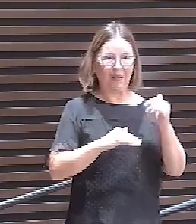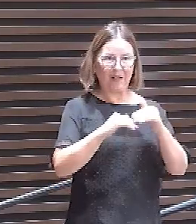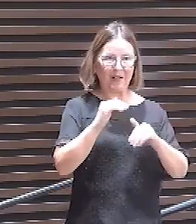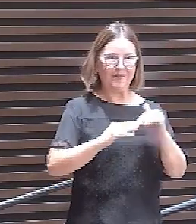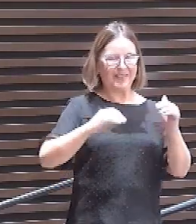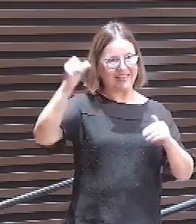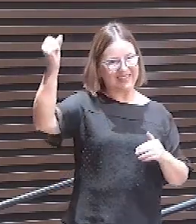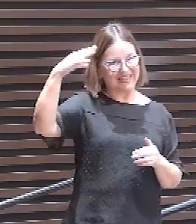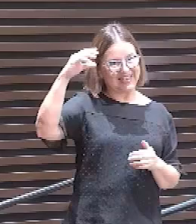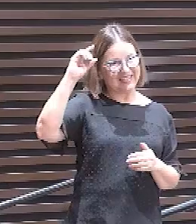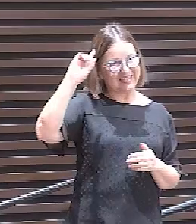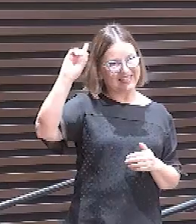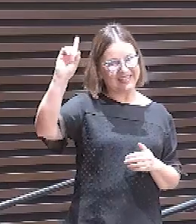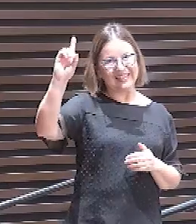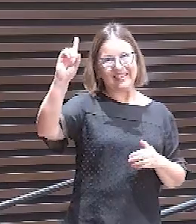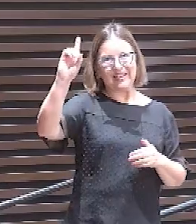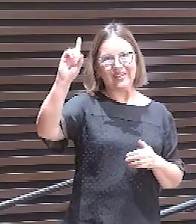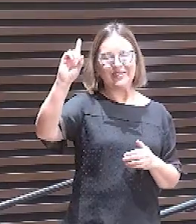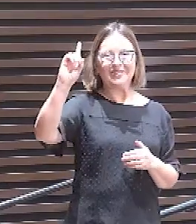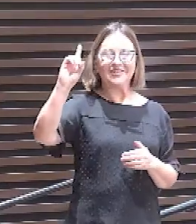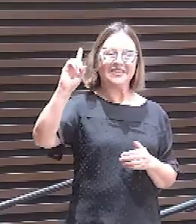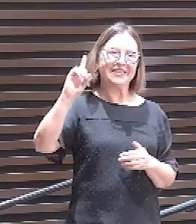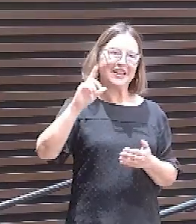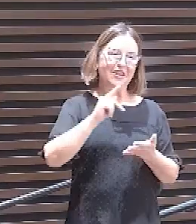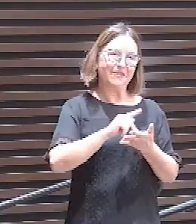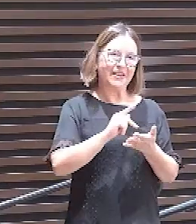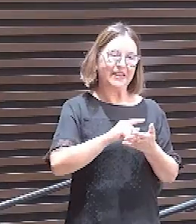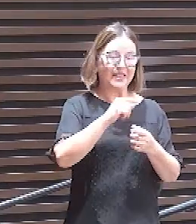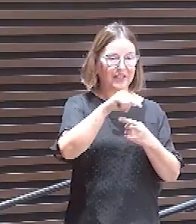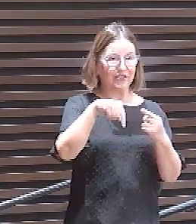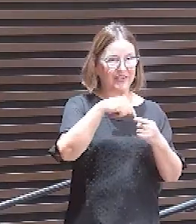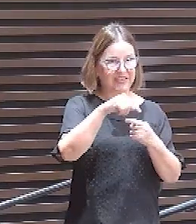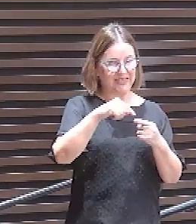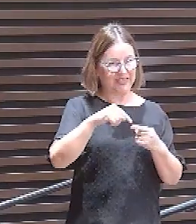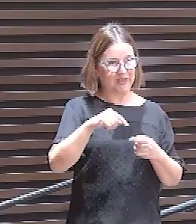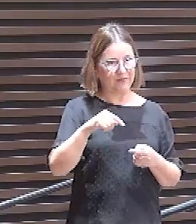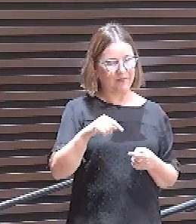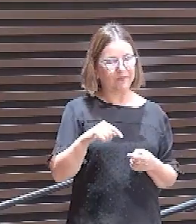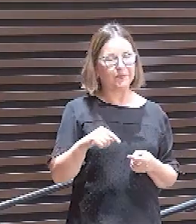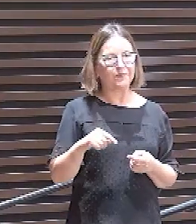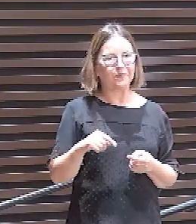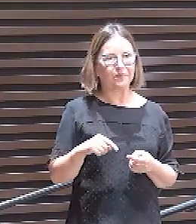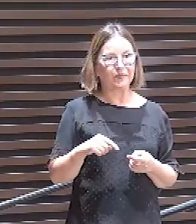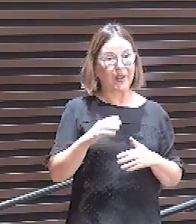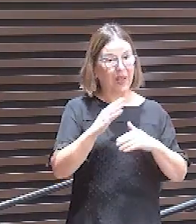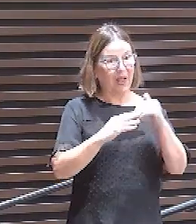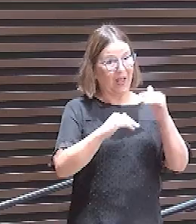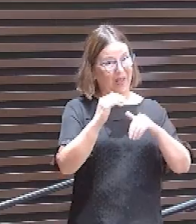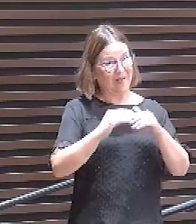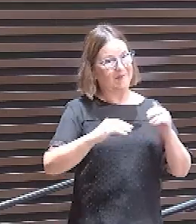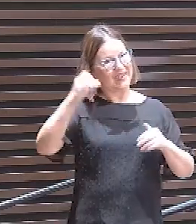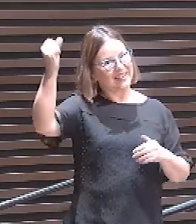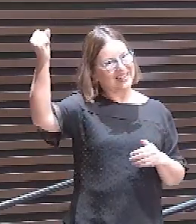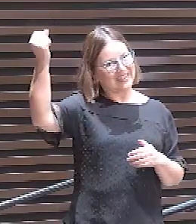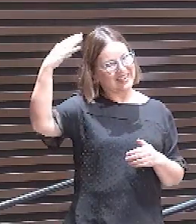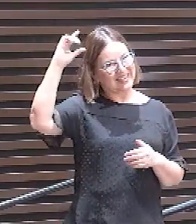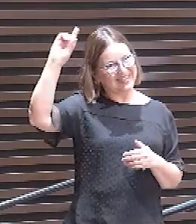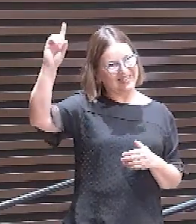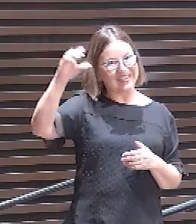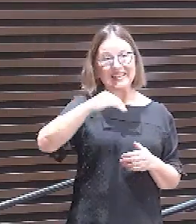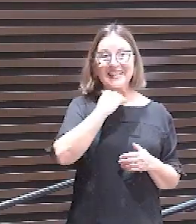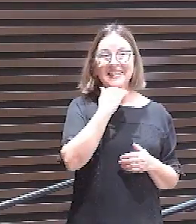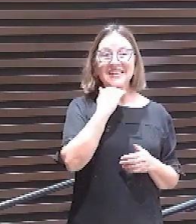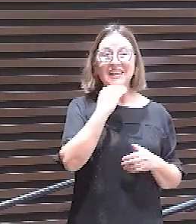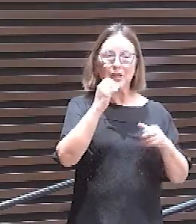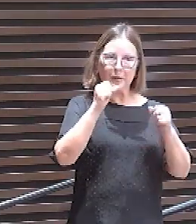elementos essenciais da verdadeira santificação são a obra da graça de Deus. Ninguém